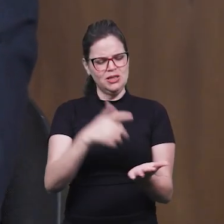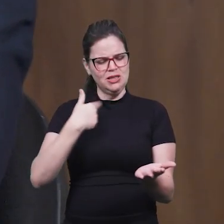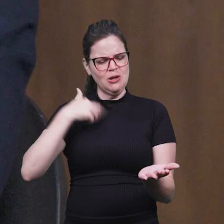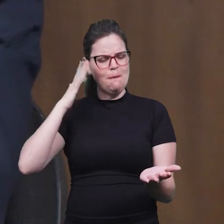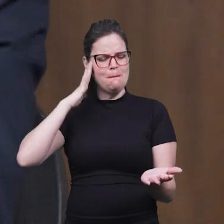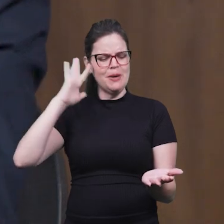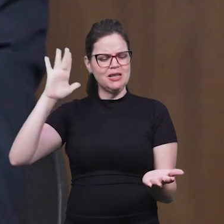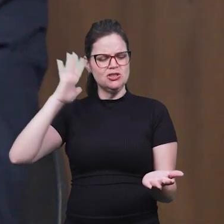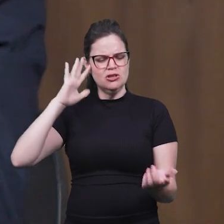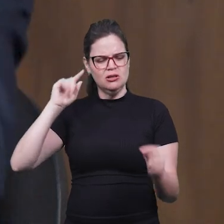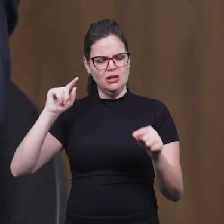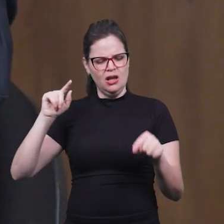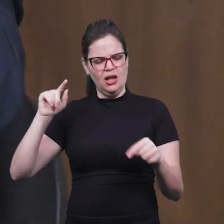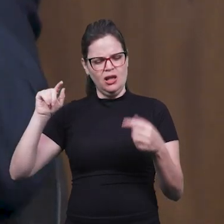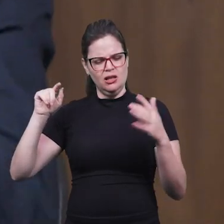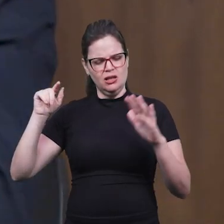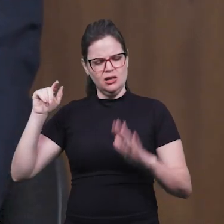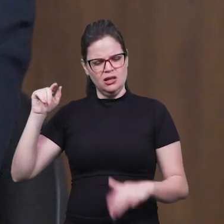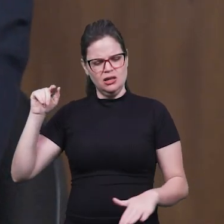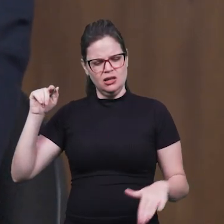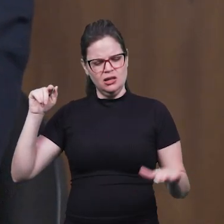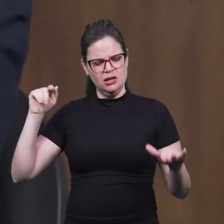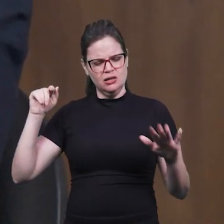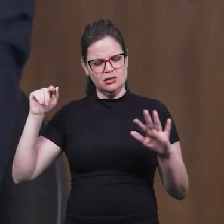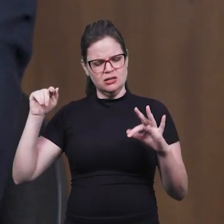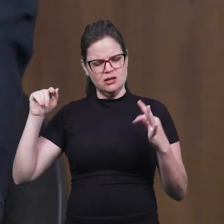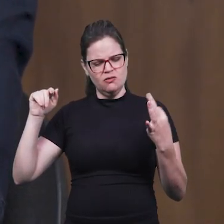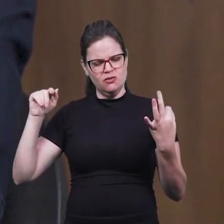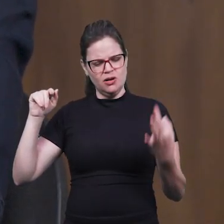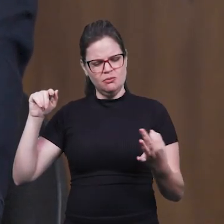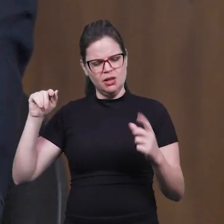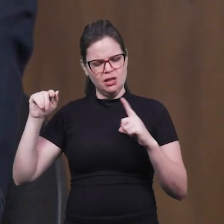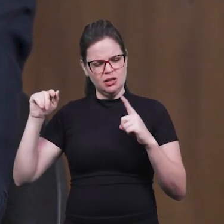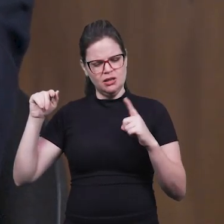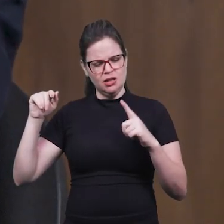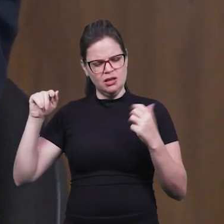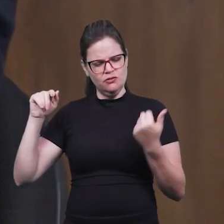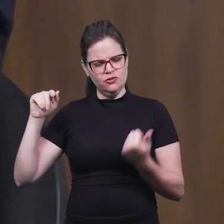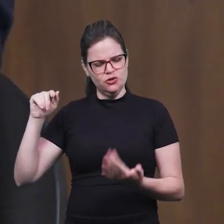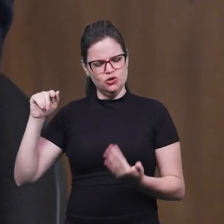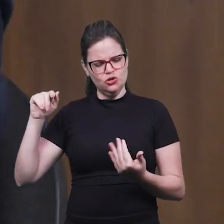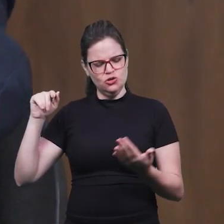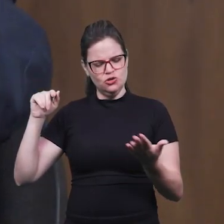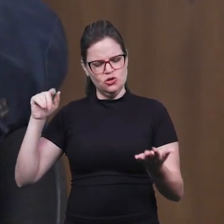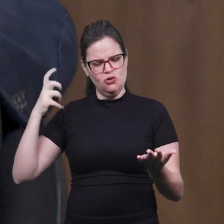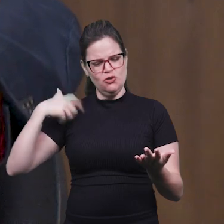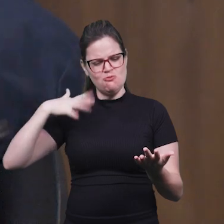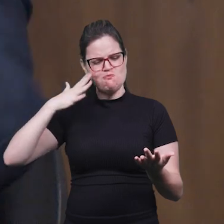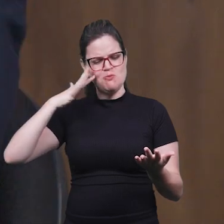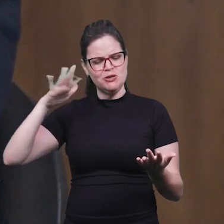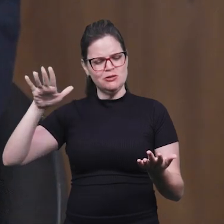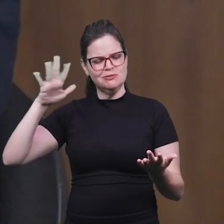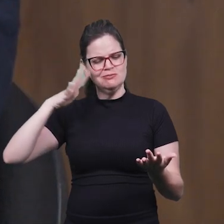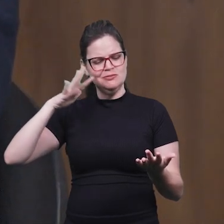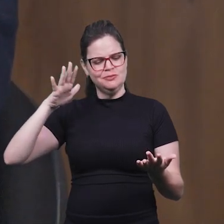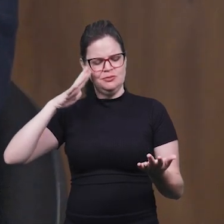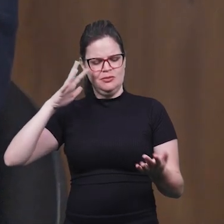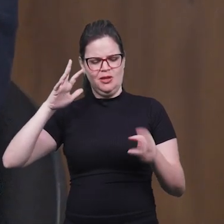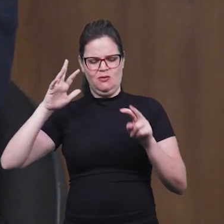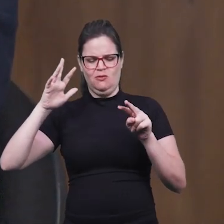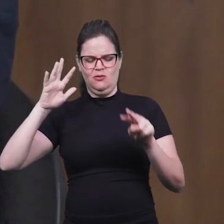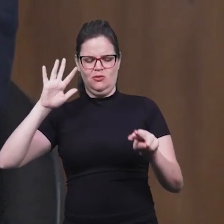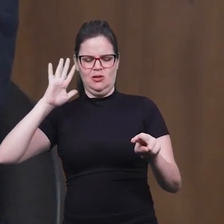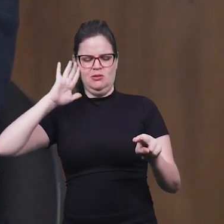juventude, deve ter tido família, tudo. Aquilo tudo passou na minha cabeça quando eu vi aquele homem, aquela peça em cima de